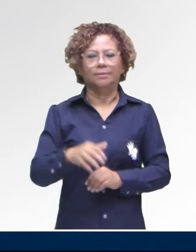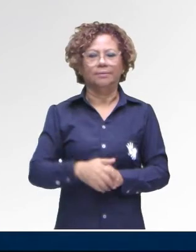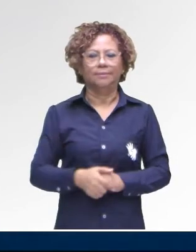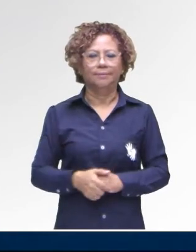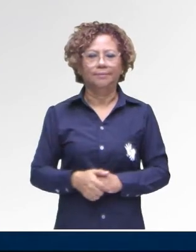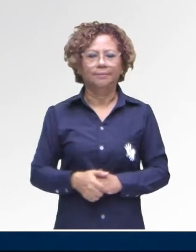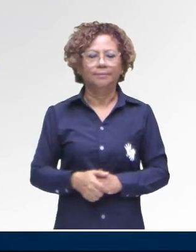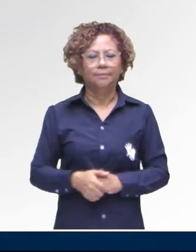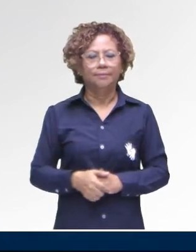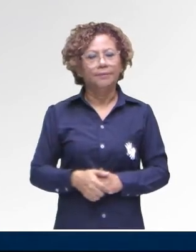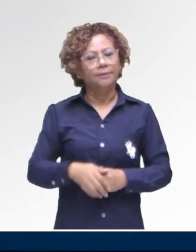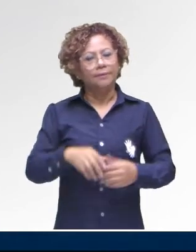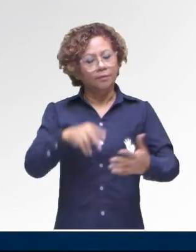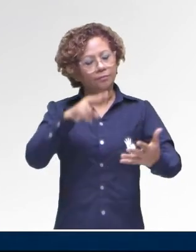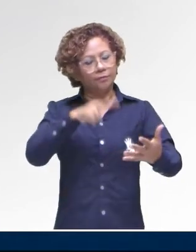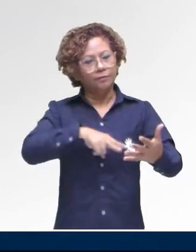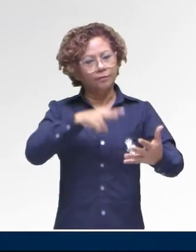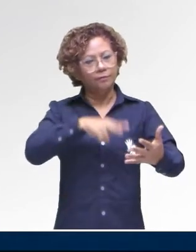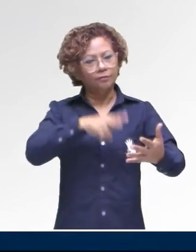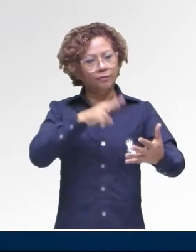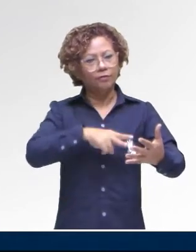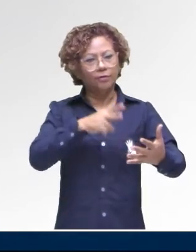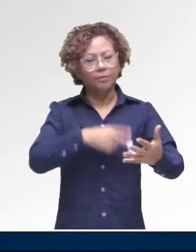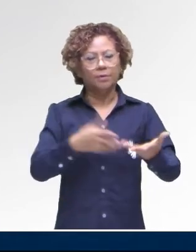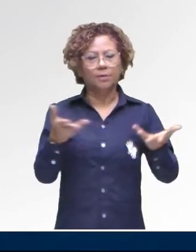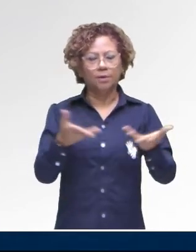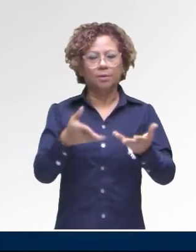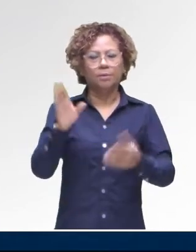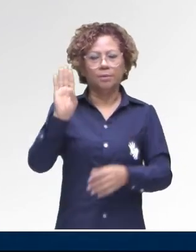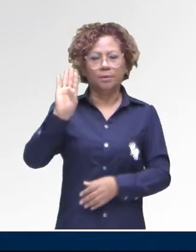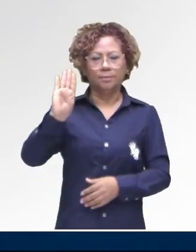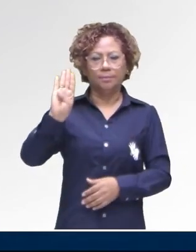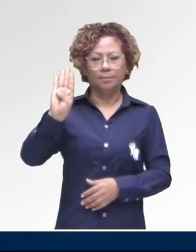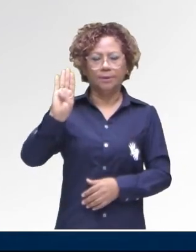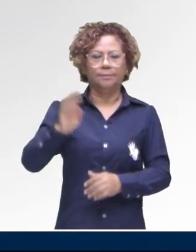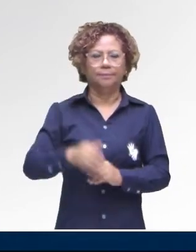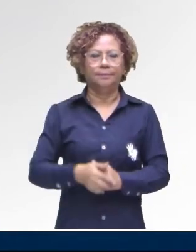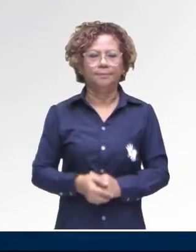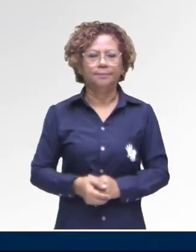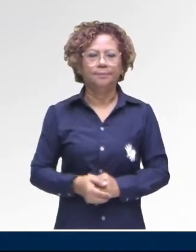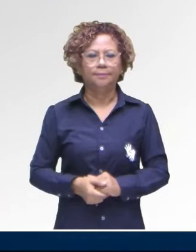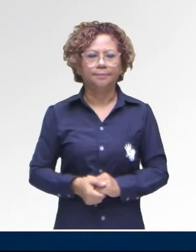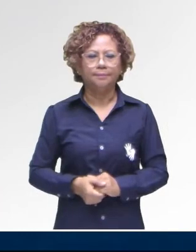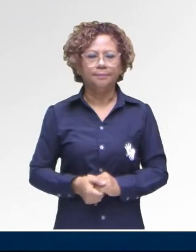são. Ok? Vamos aqui para a letra B.